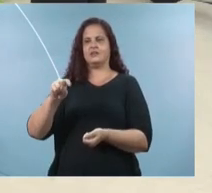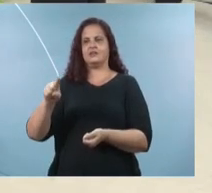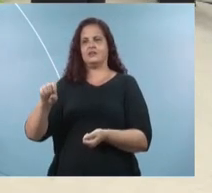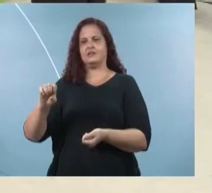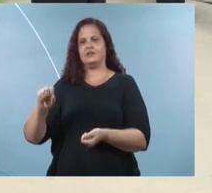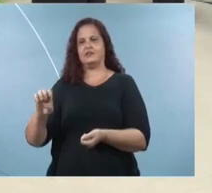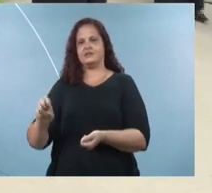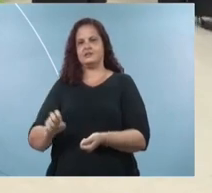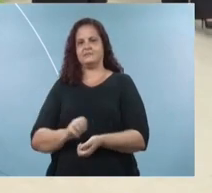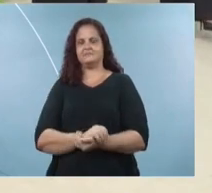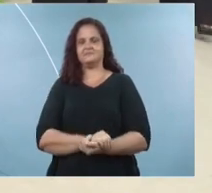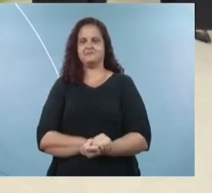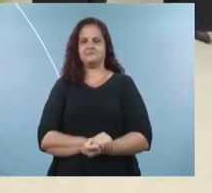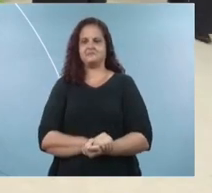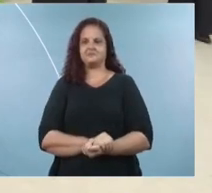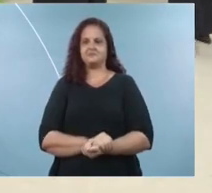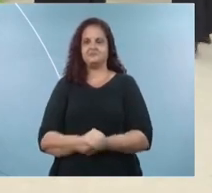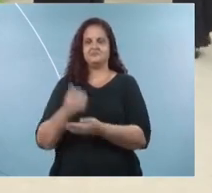Santos.